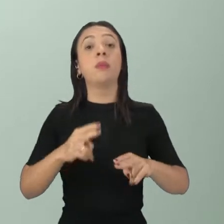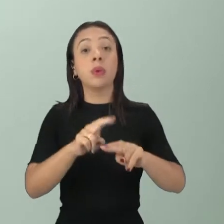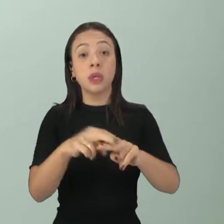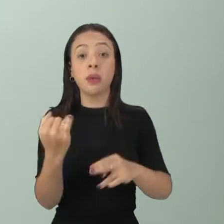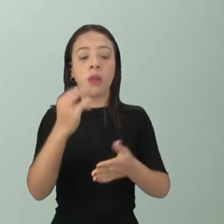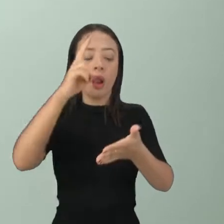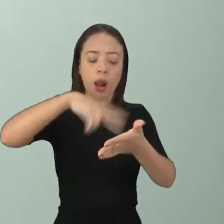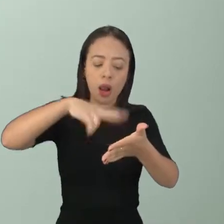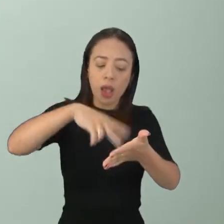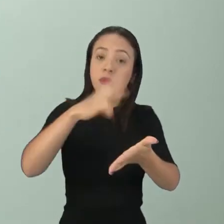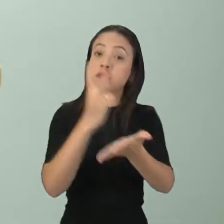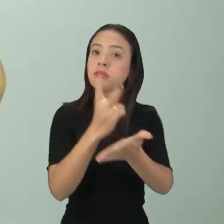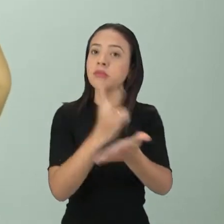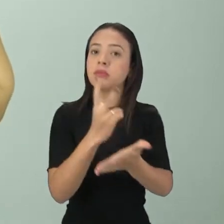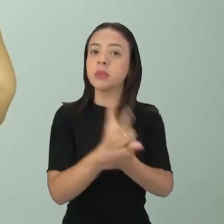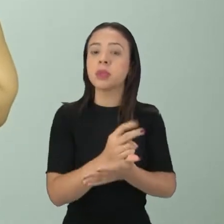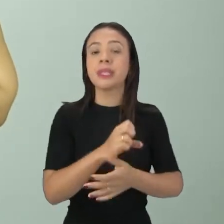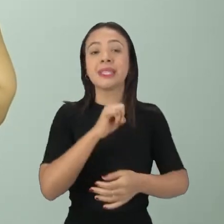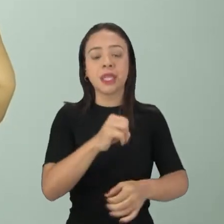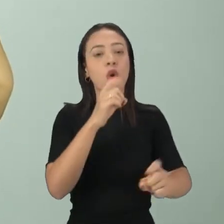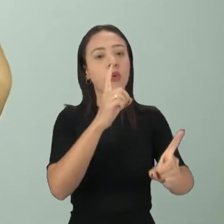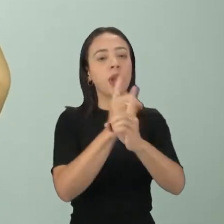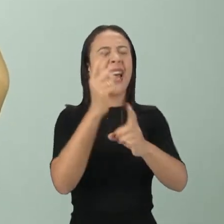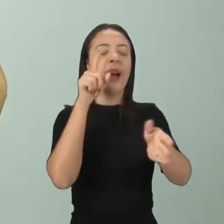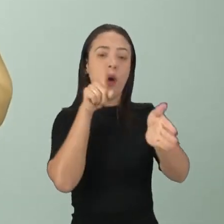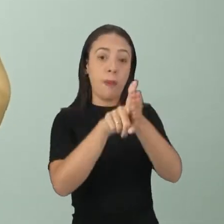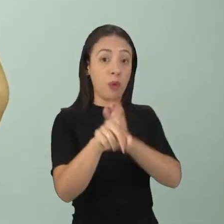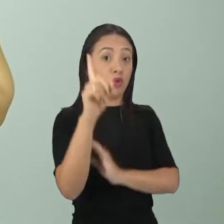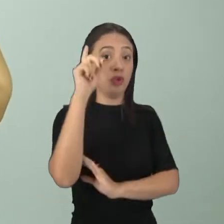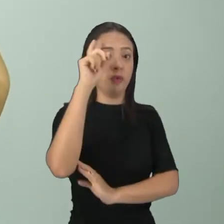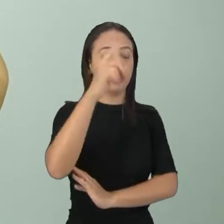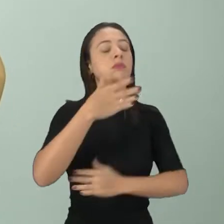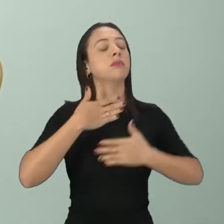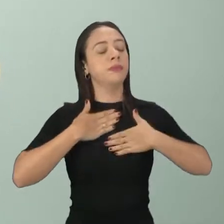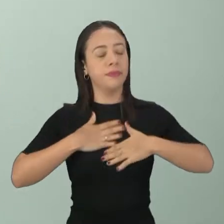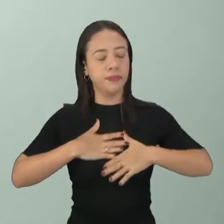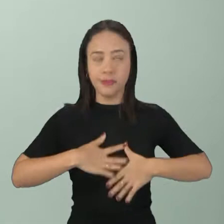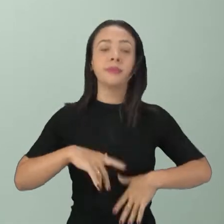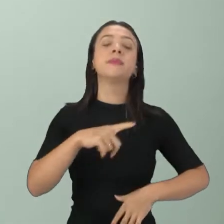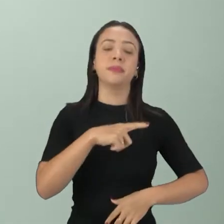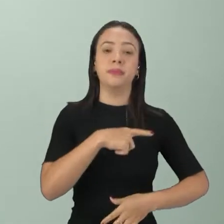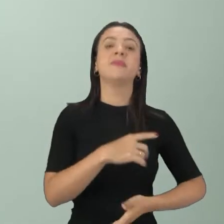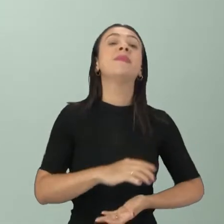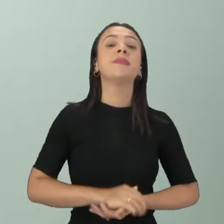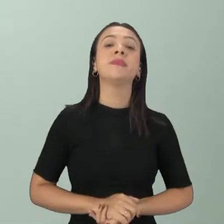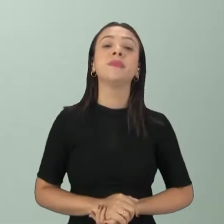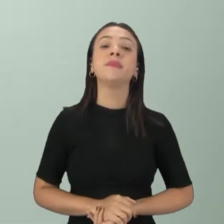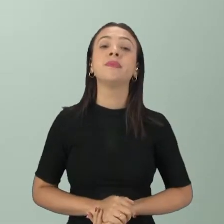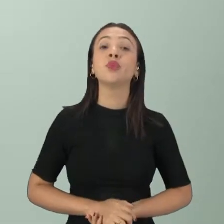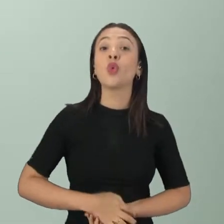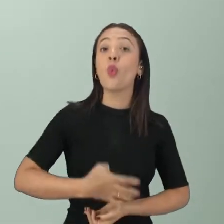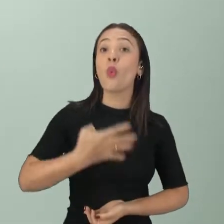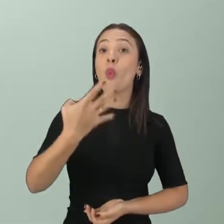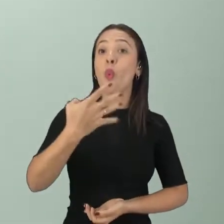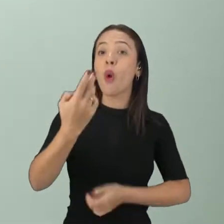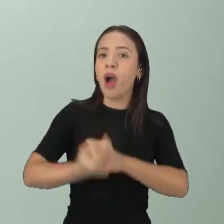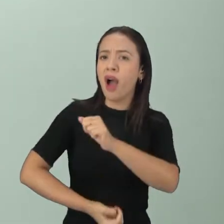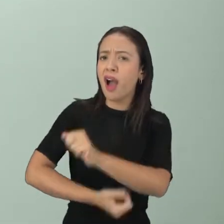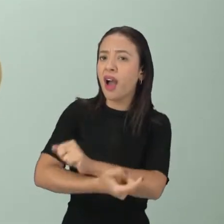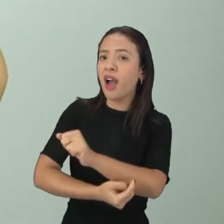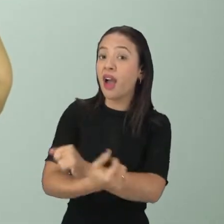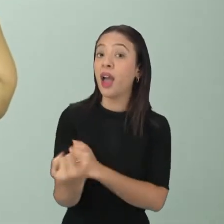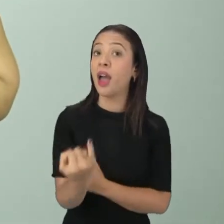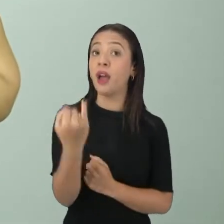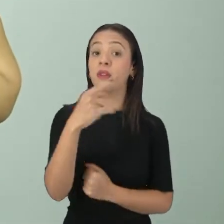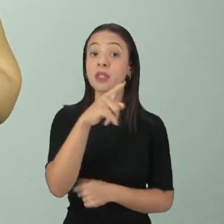fazer com que você tenha leveza ao se deparar com essa prova, sem desespero. Quarto ponto e muito importante,